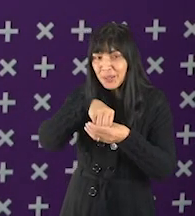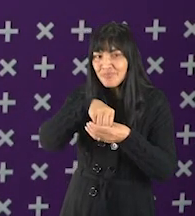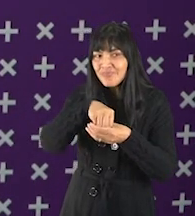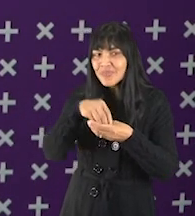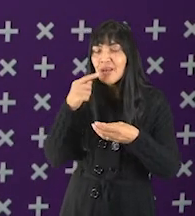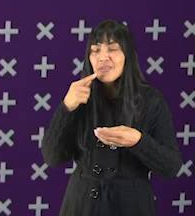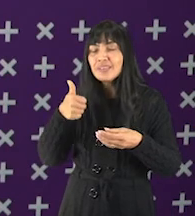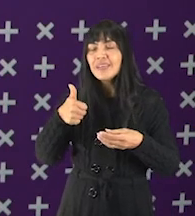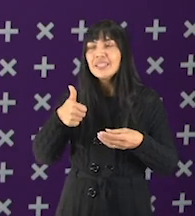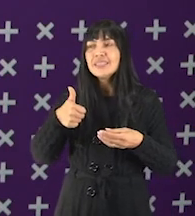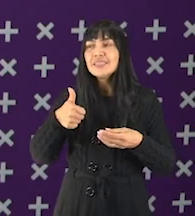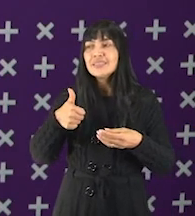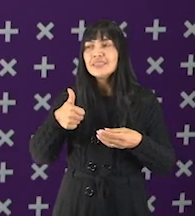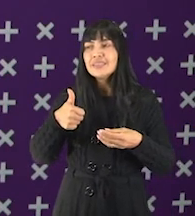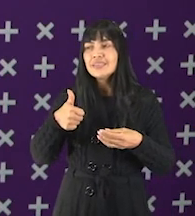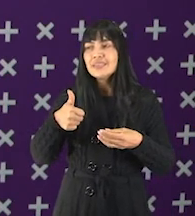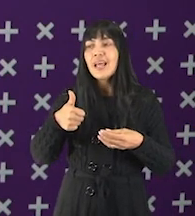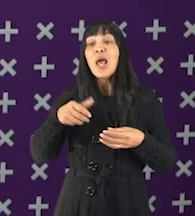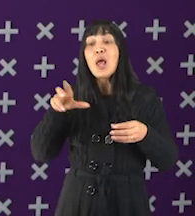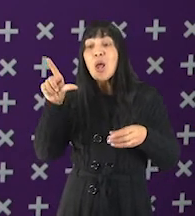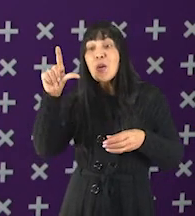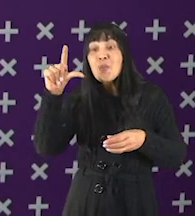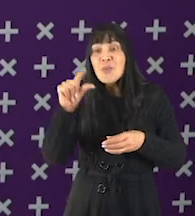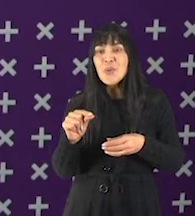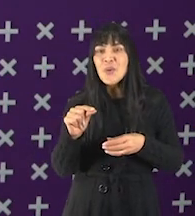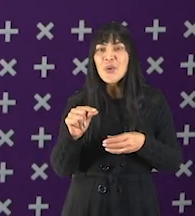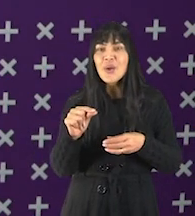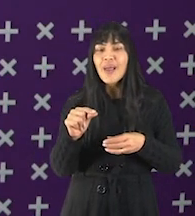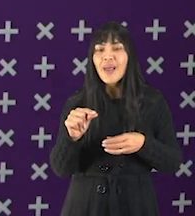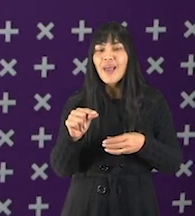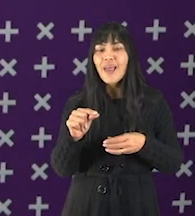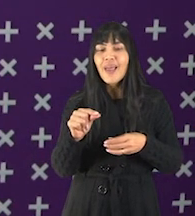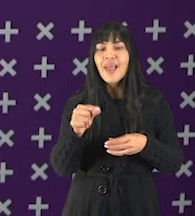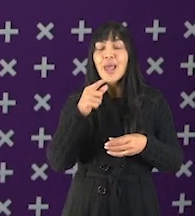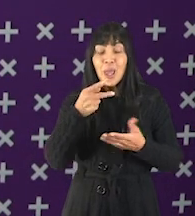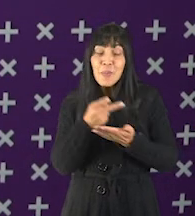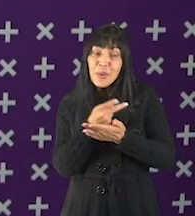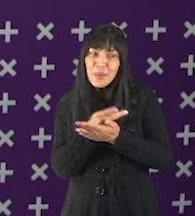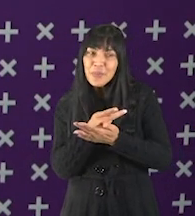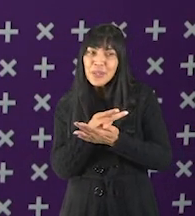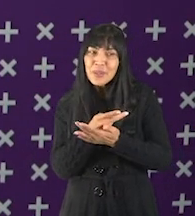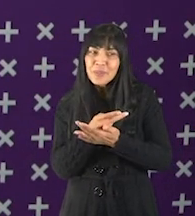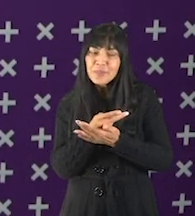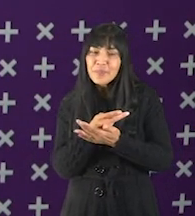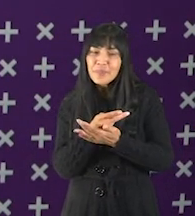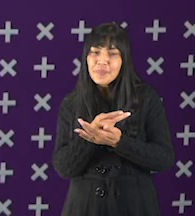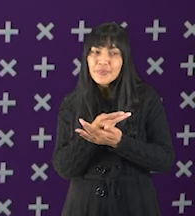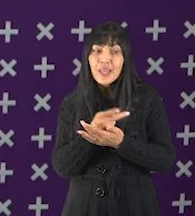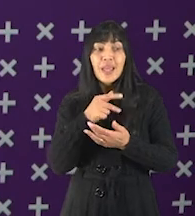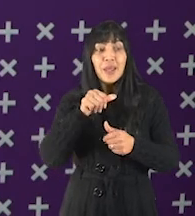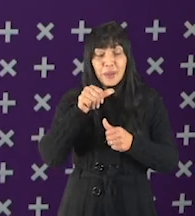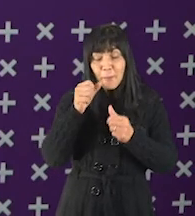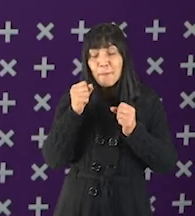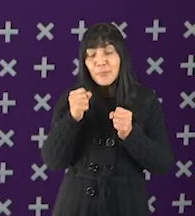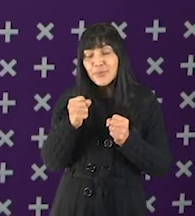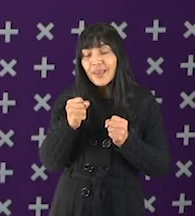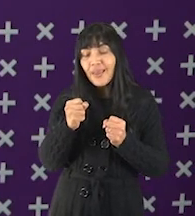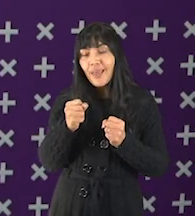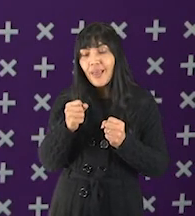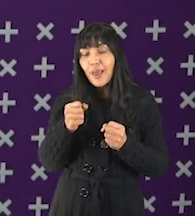que você consiga reduzir esse percentual de erro e poder inovar